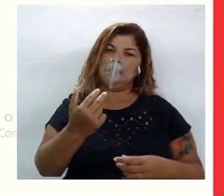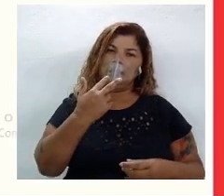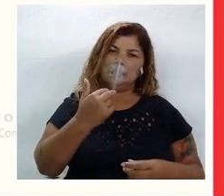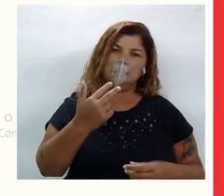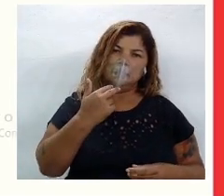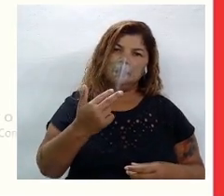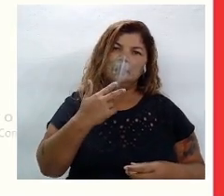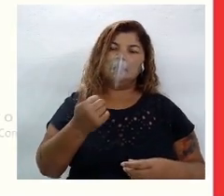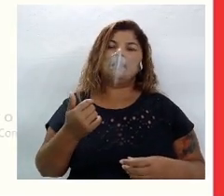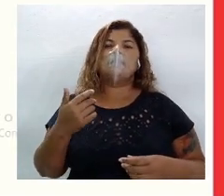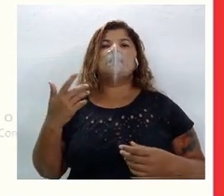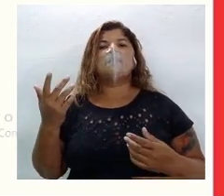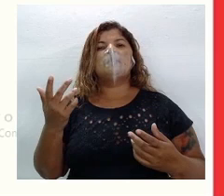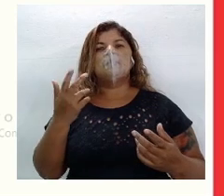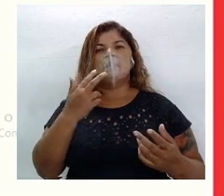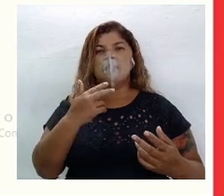língua,